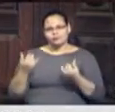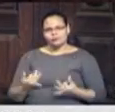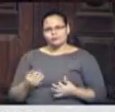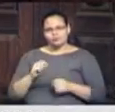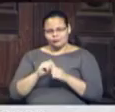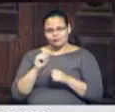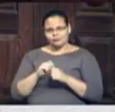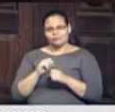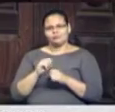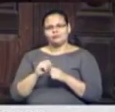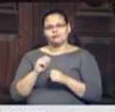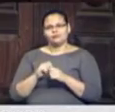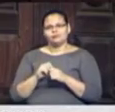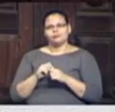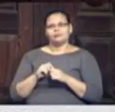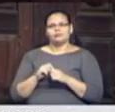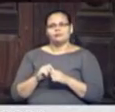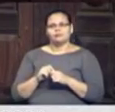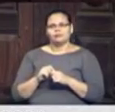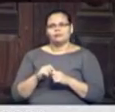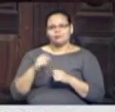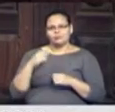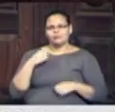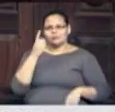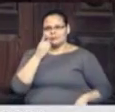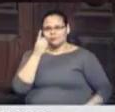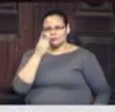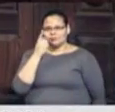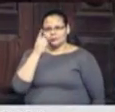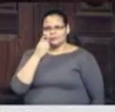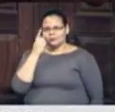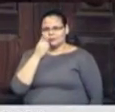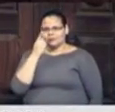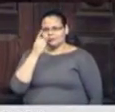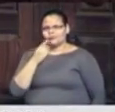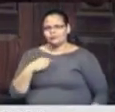que eu gostaria de fazer, nobre deputada que preside este trabalho, Tia Ju.